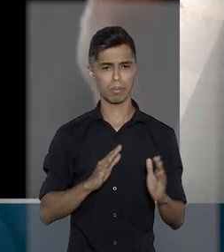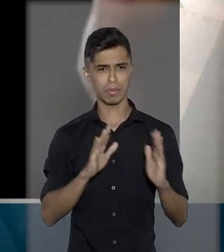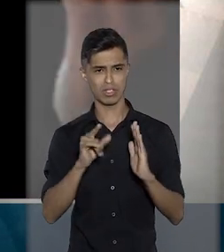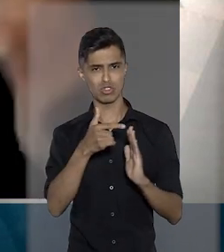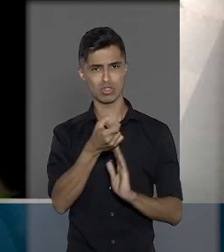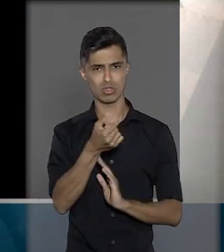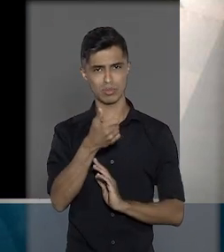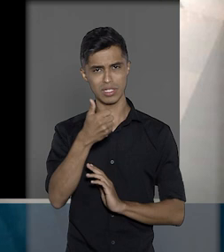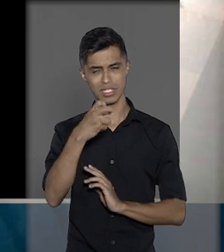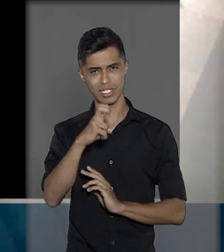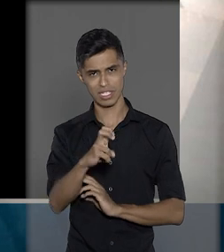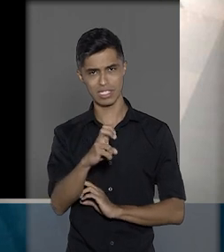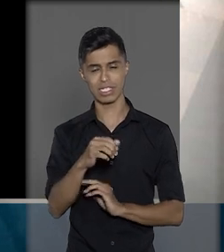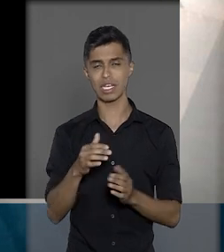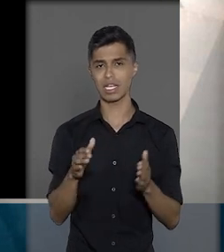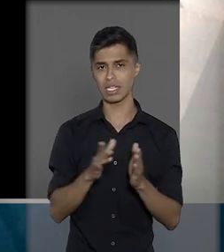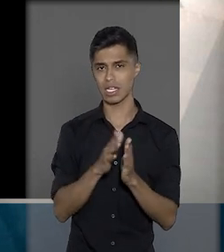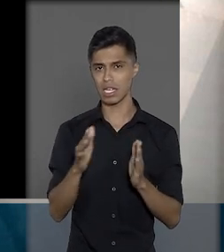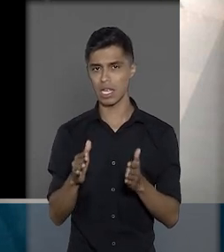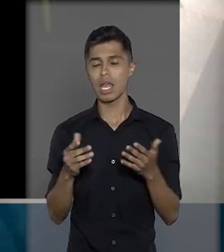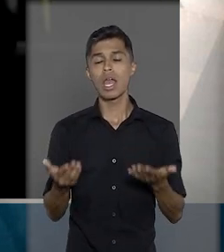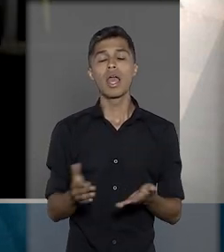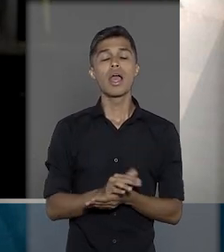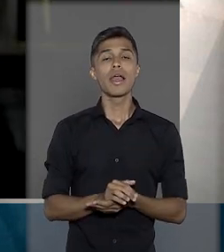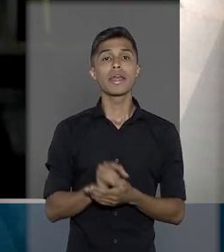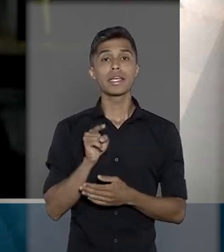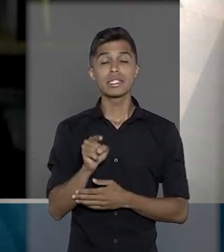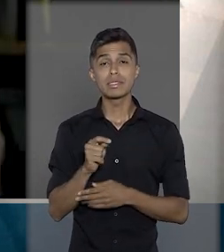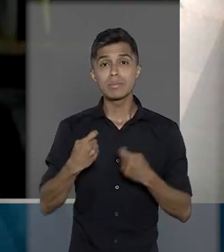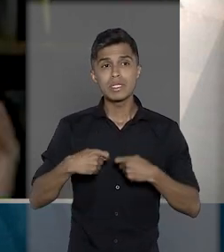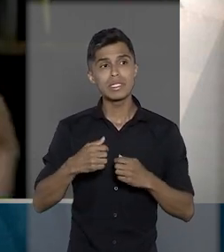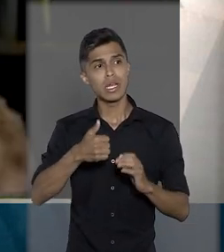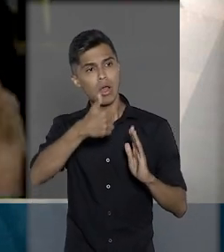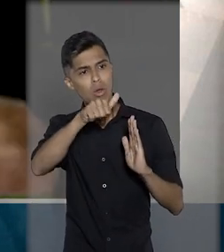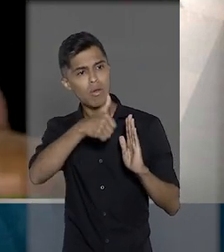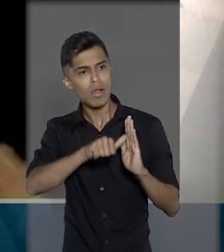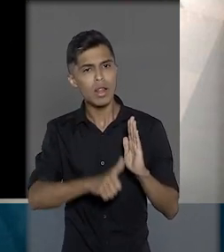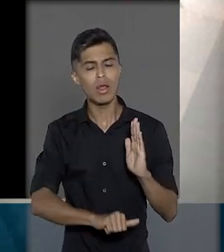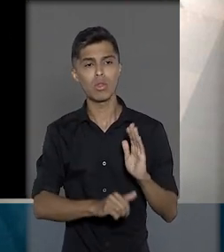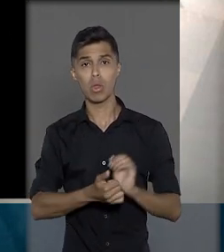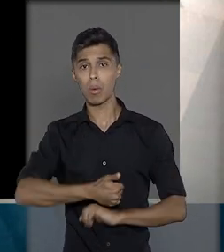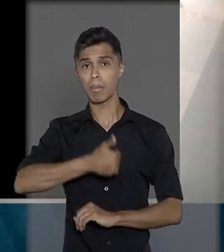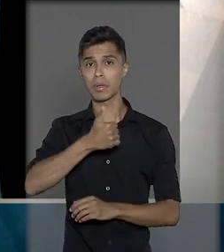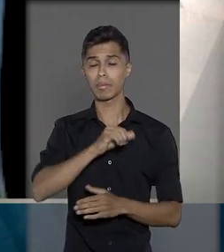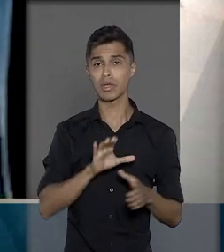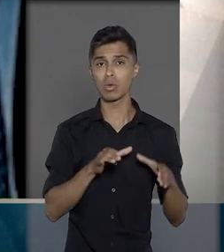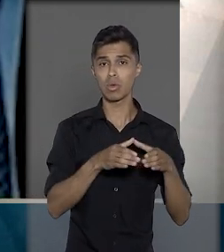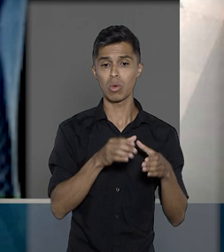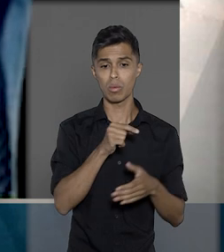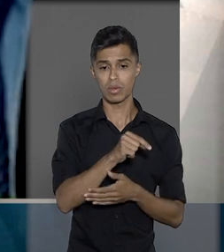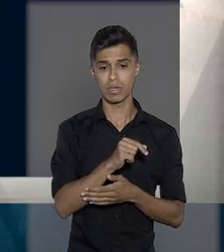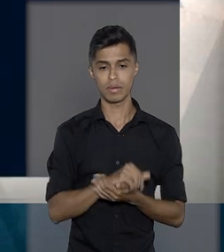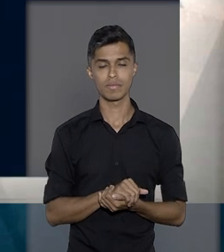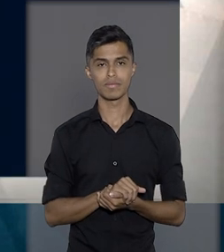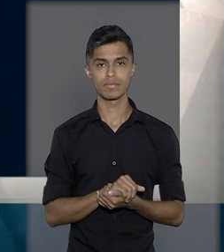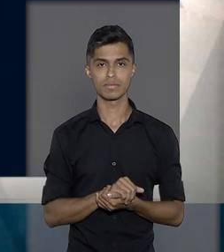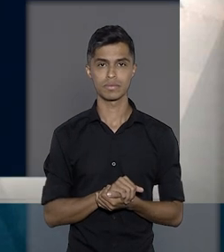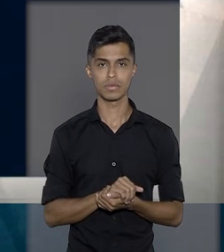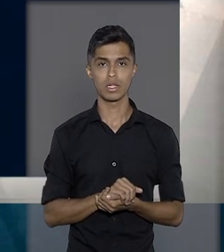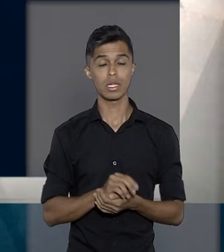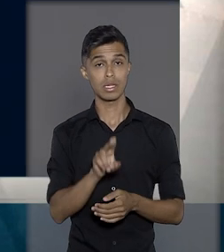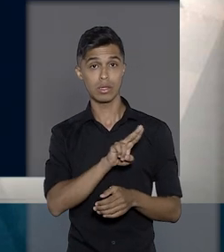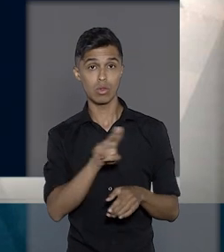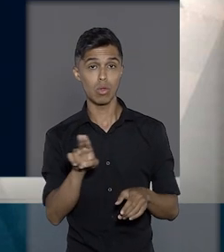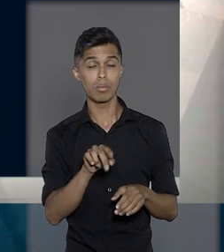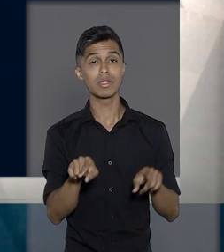na turnê deveria ser analisado no âmbito dos direitos autorais relacionados ao título do primeiro álbum da banda também